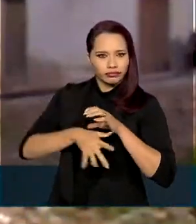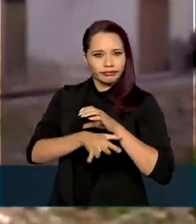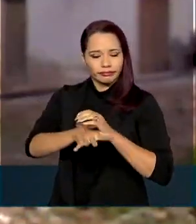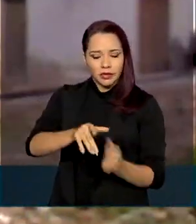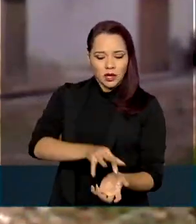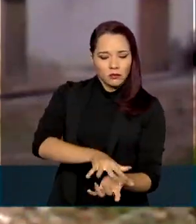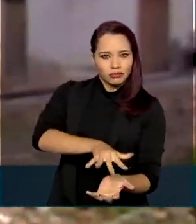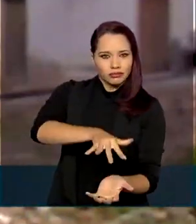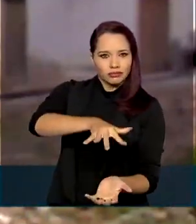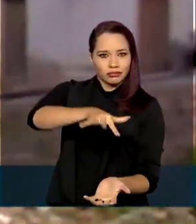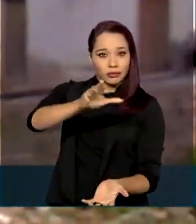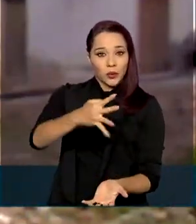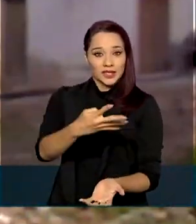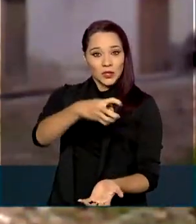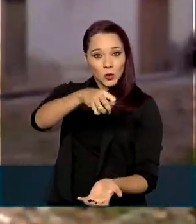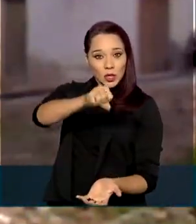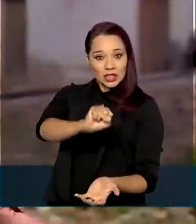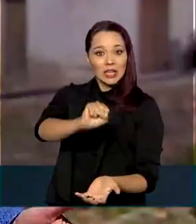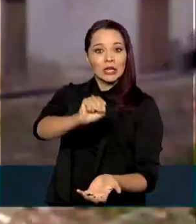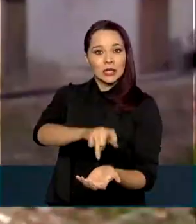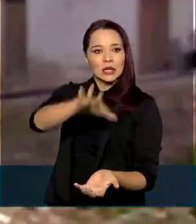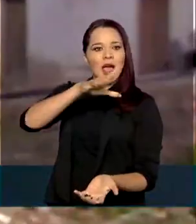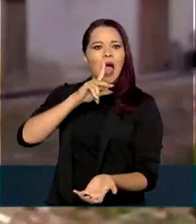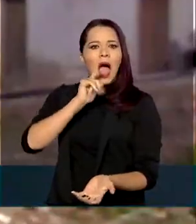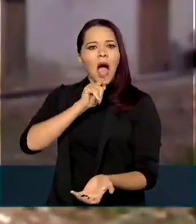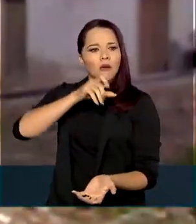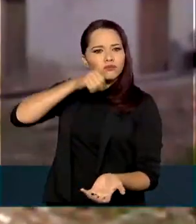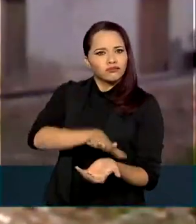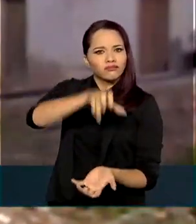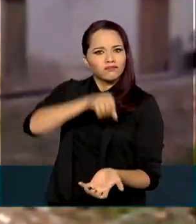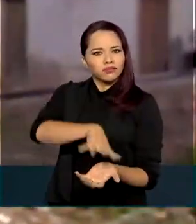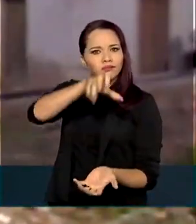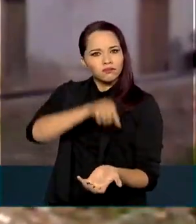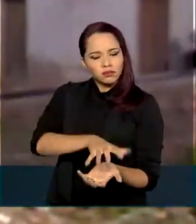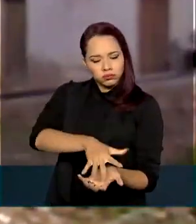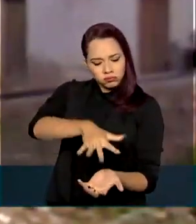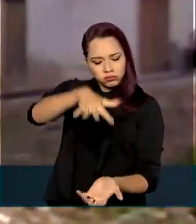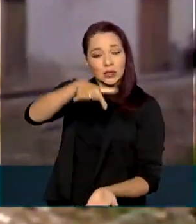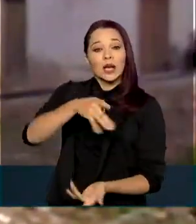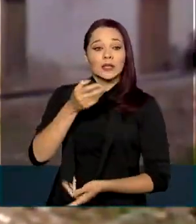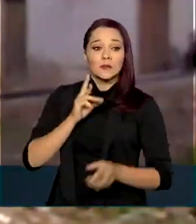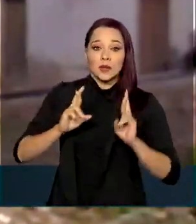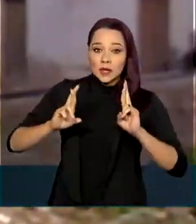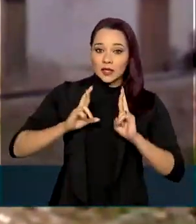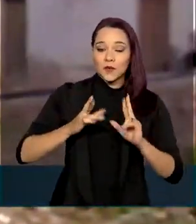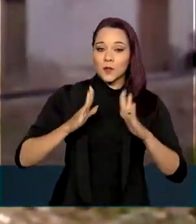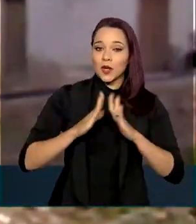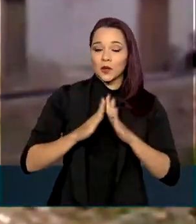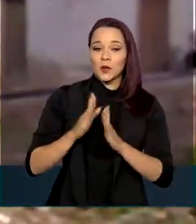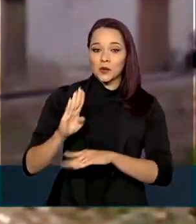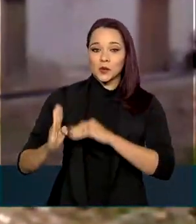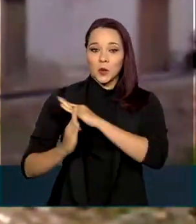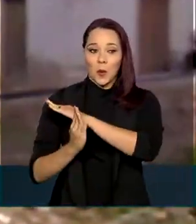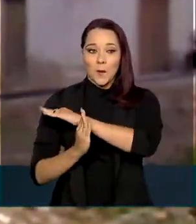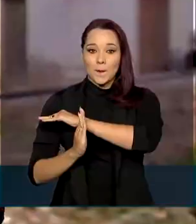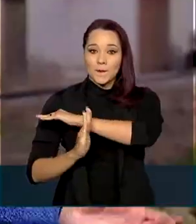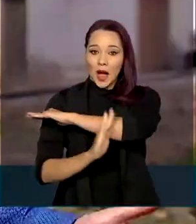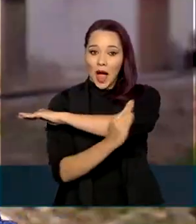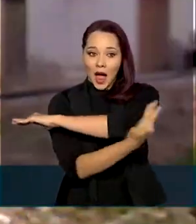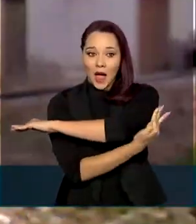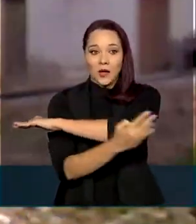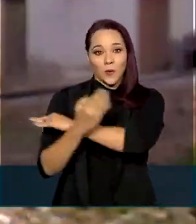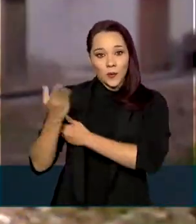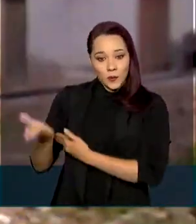480 litros de água por segundo. Essa também é a expectativa de moradores deste bairro, aqui de São José do